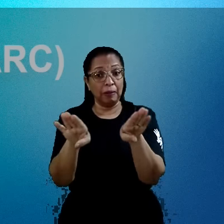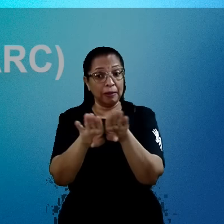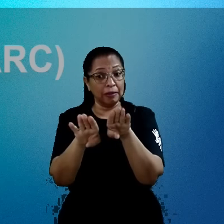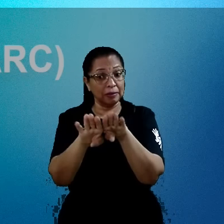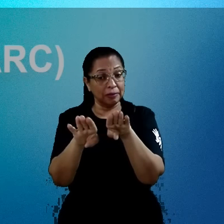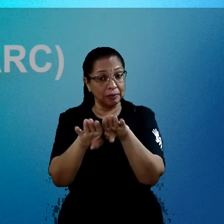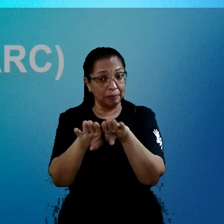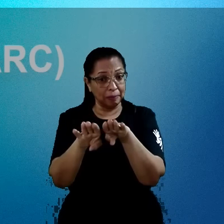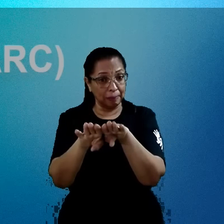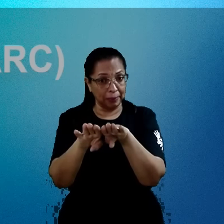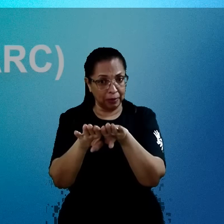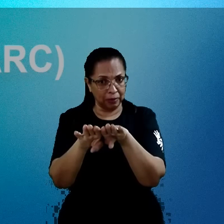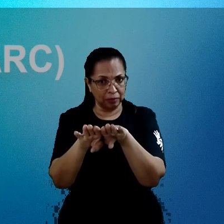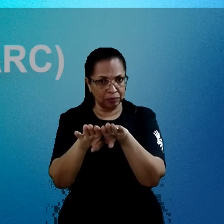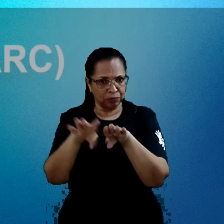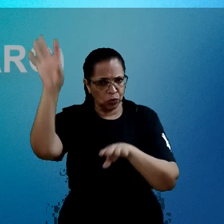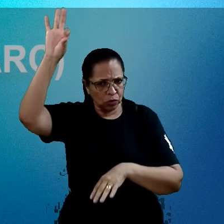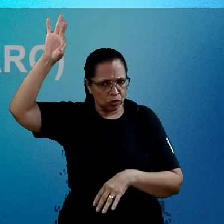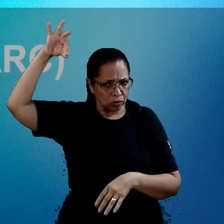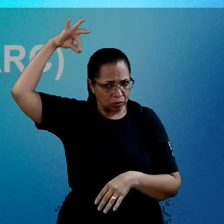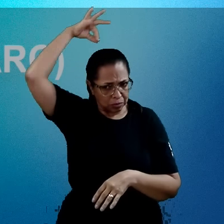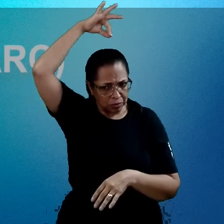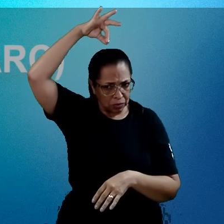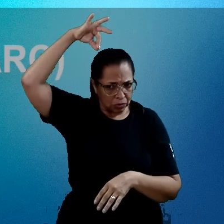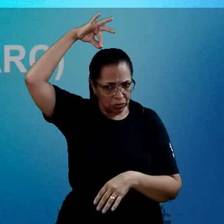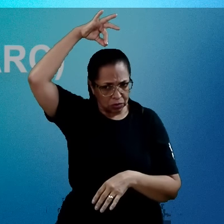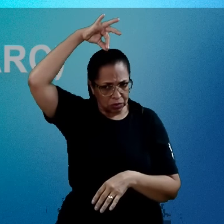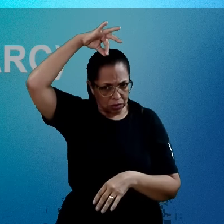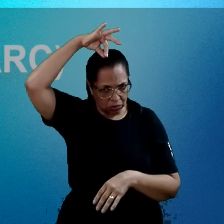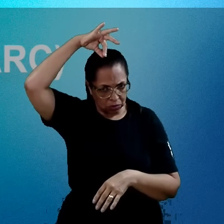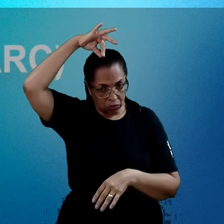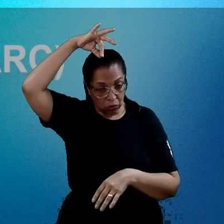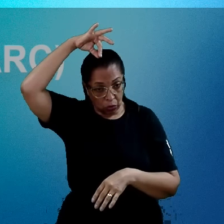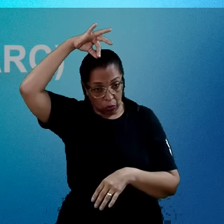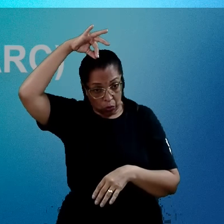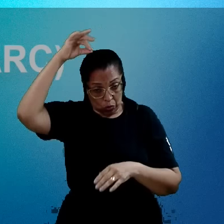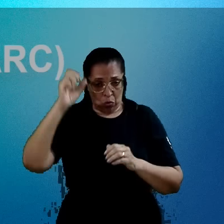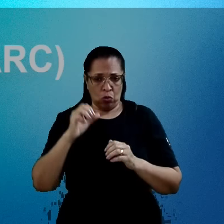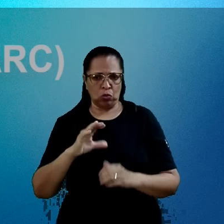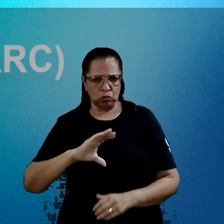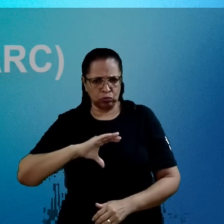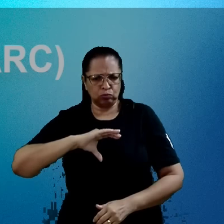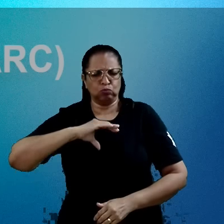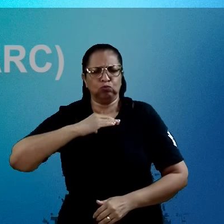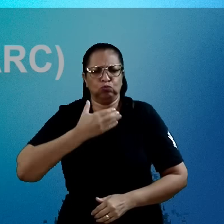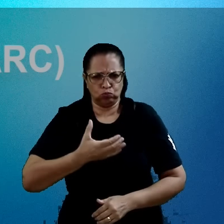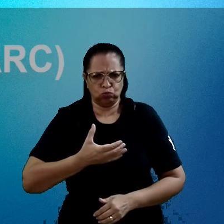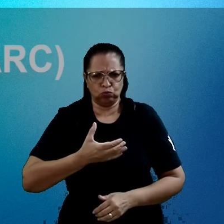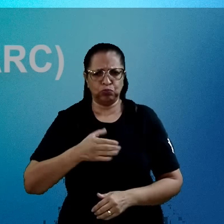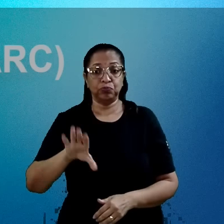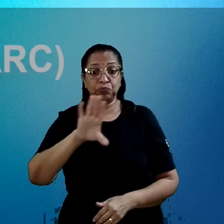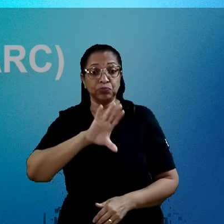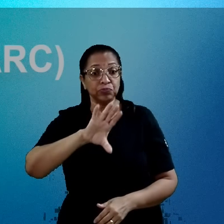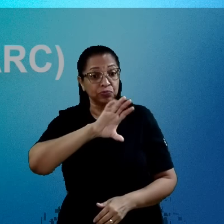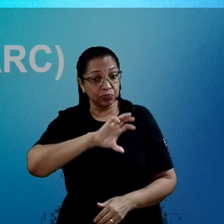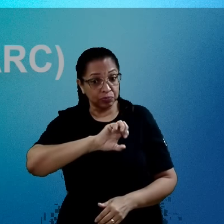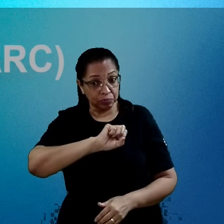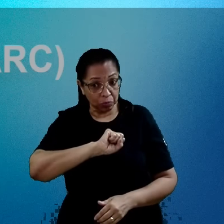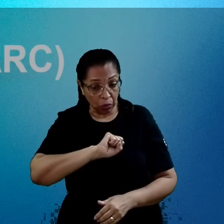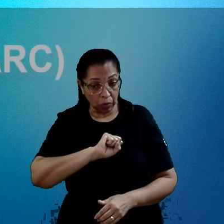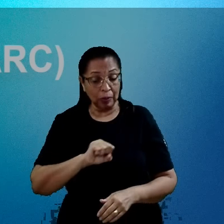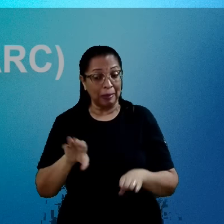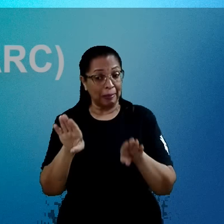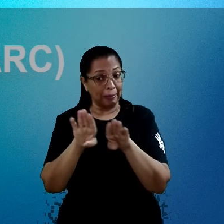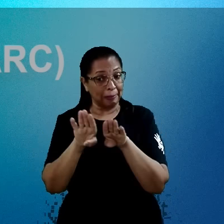Deus não nos deu o espírito de temor mas de Fortaleza e de amor e